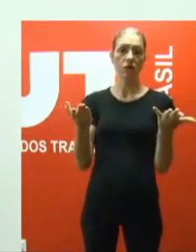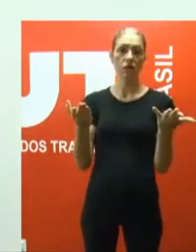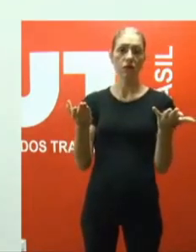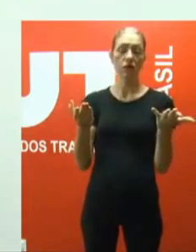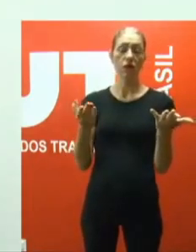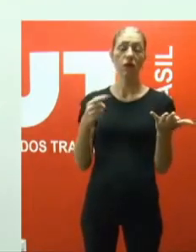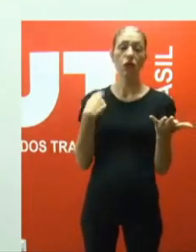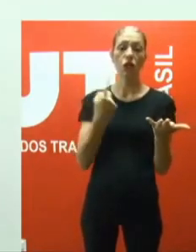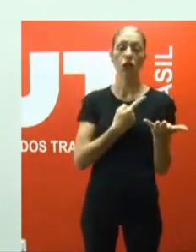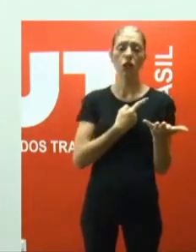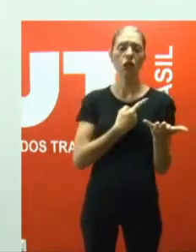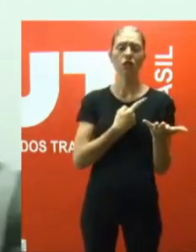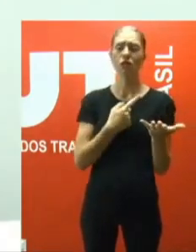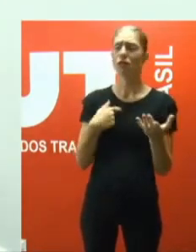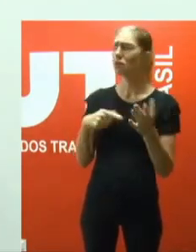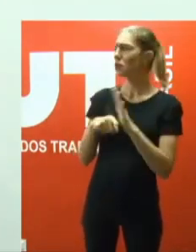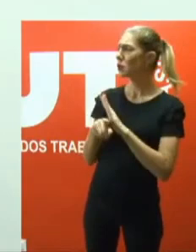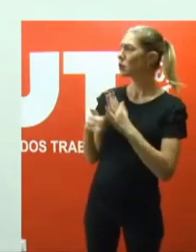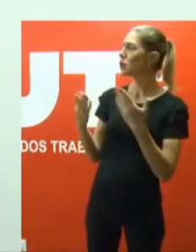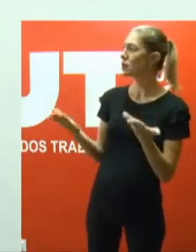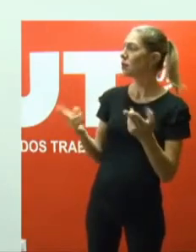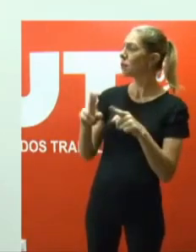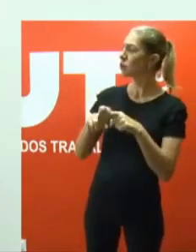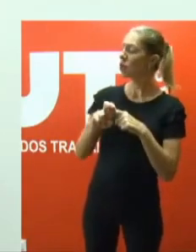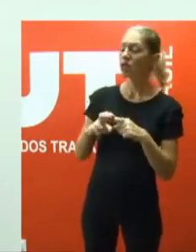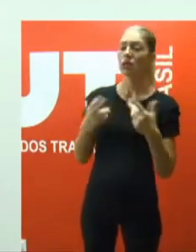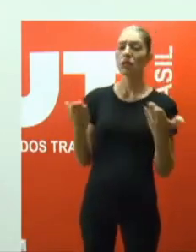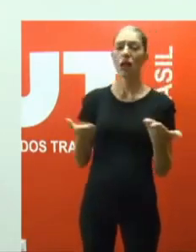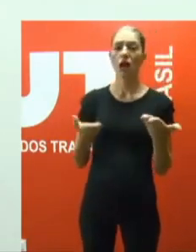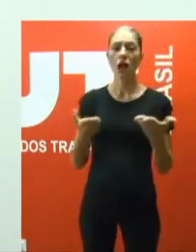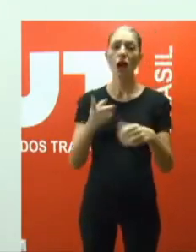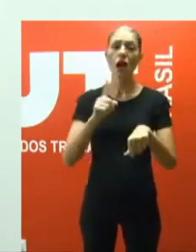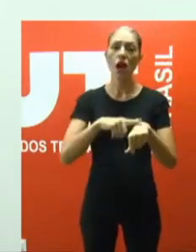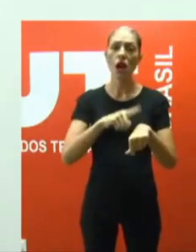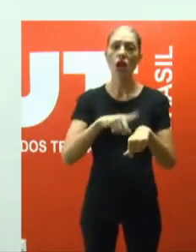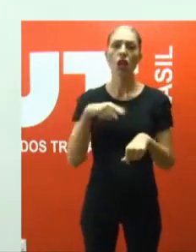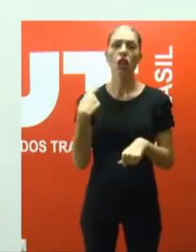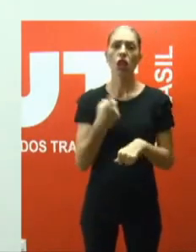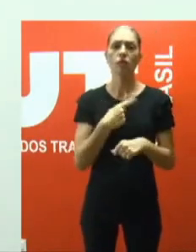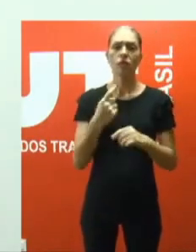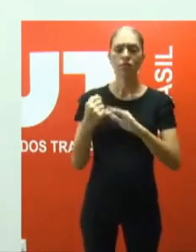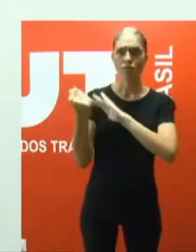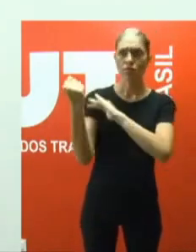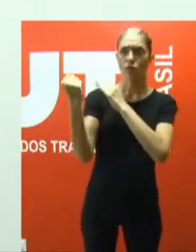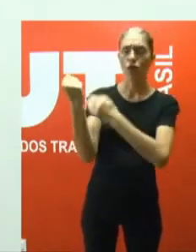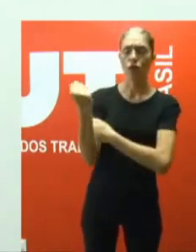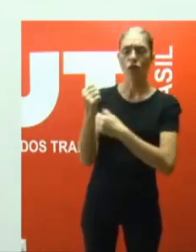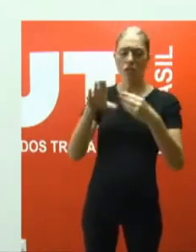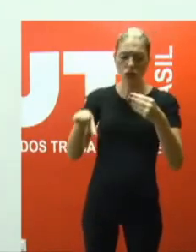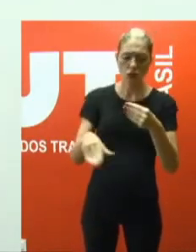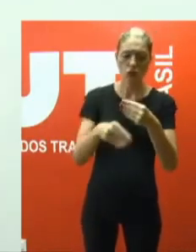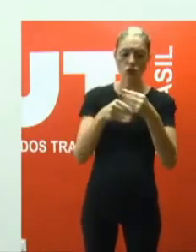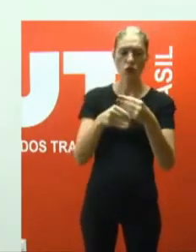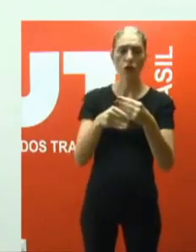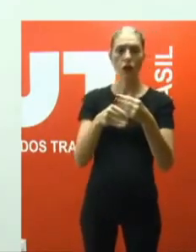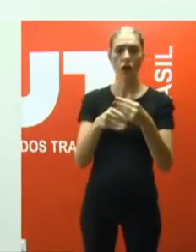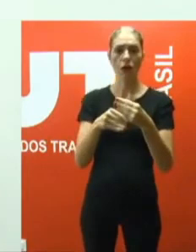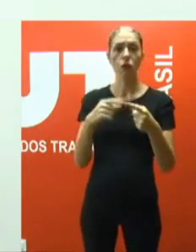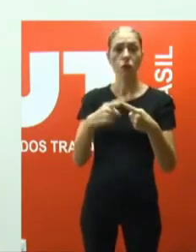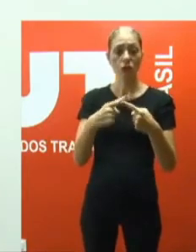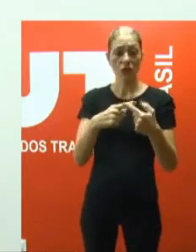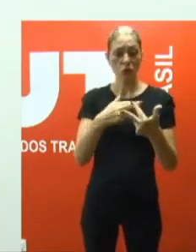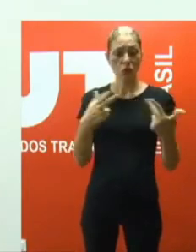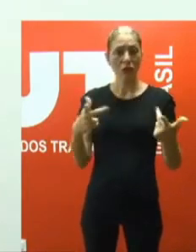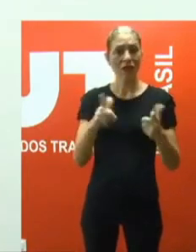Então, companheiro Sérgio, é hora da gente tentar juntar a força, juntar os cacos. A coisa mais grave, não para o